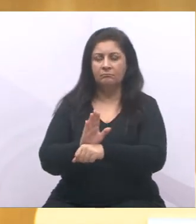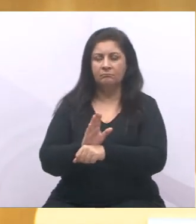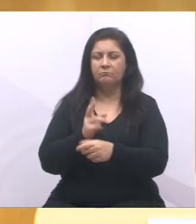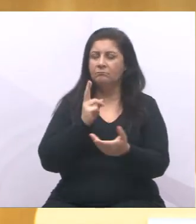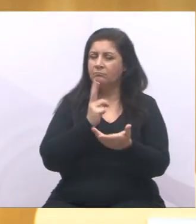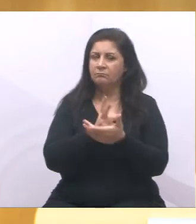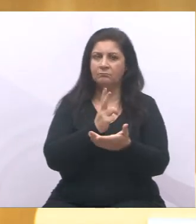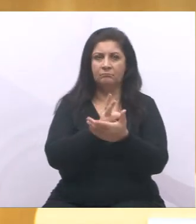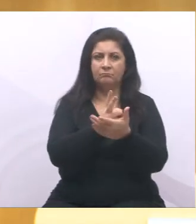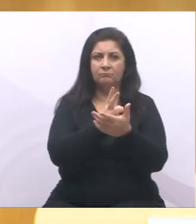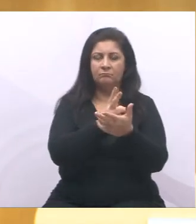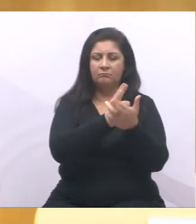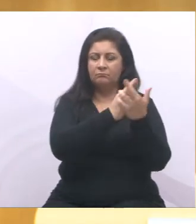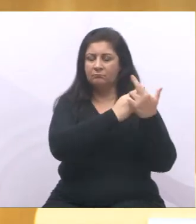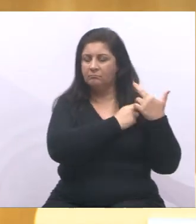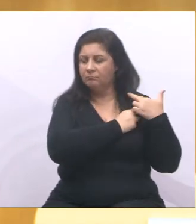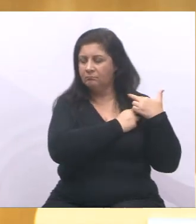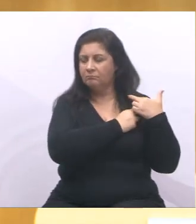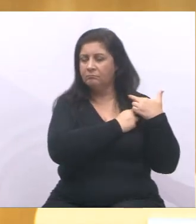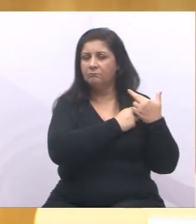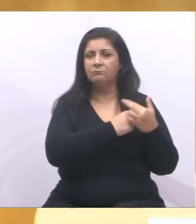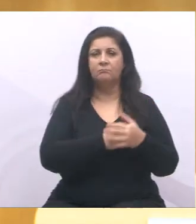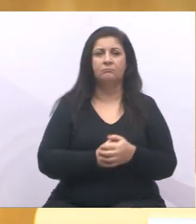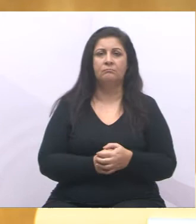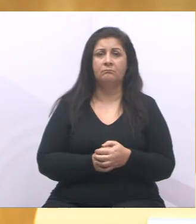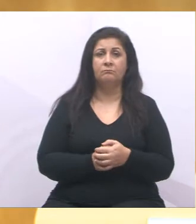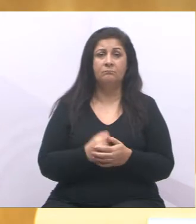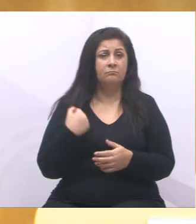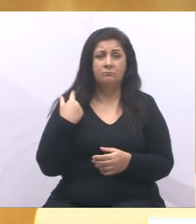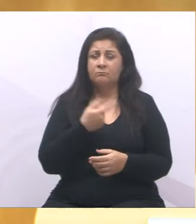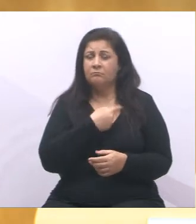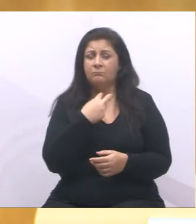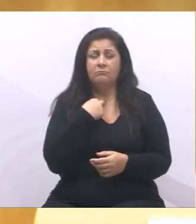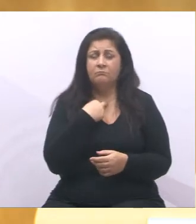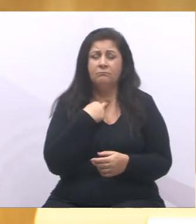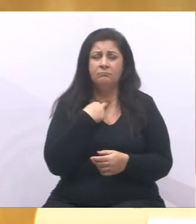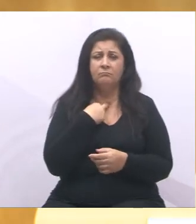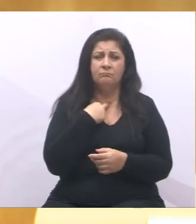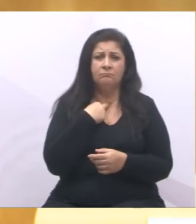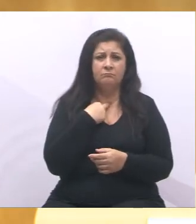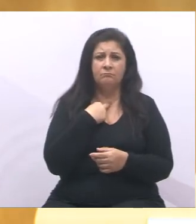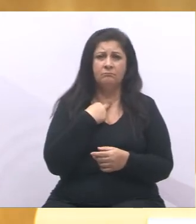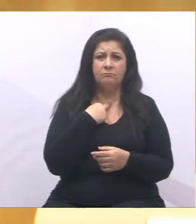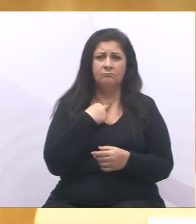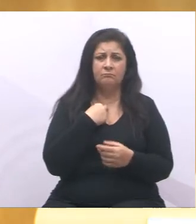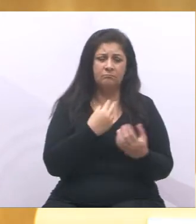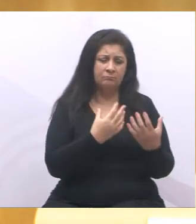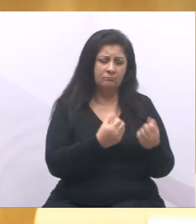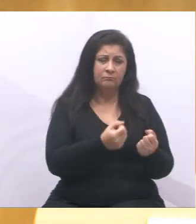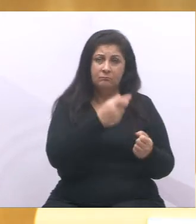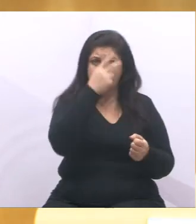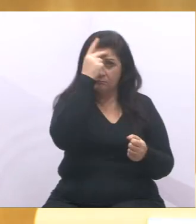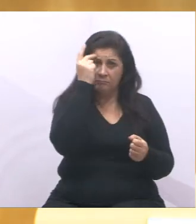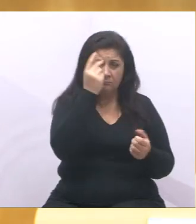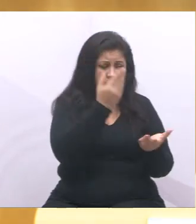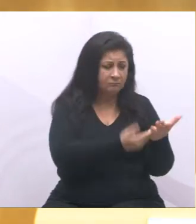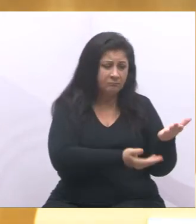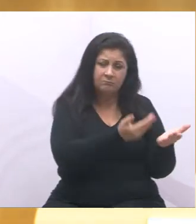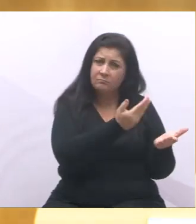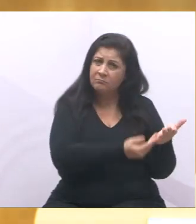recair. Nós não podemos deixar que aqueles que perderam as suas